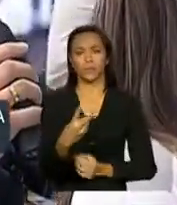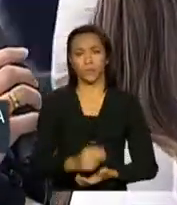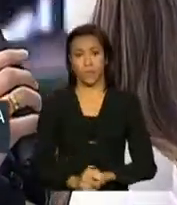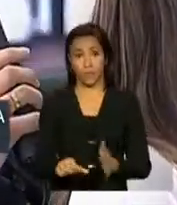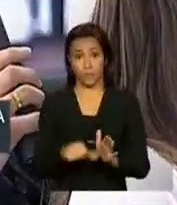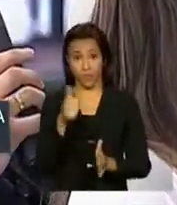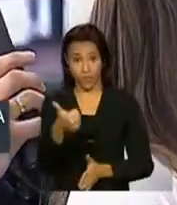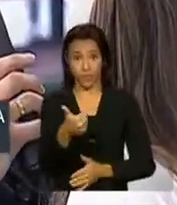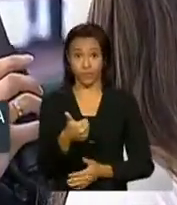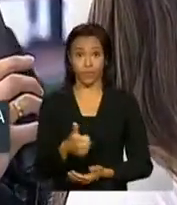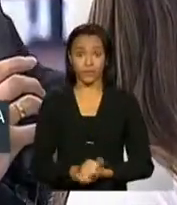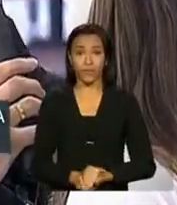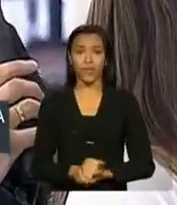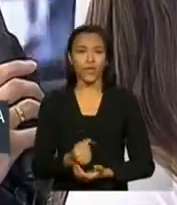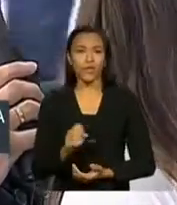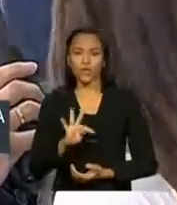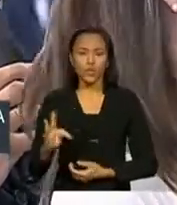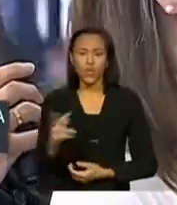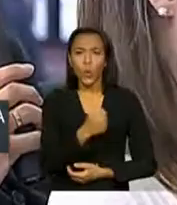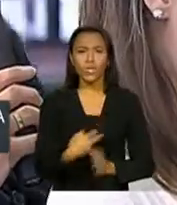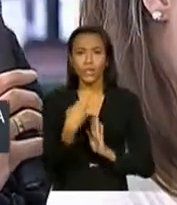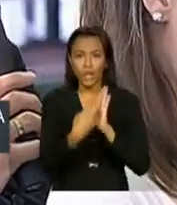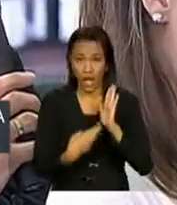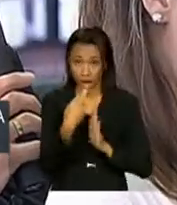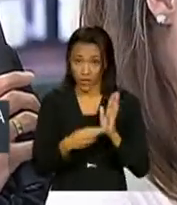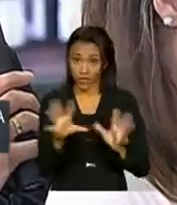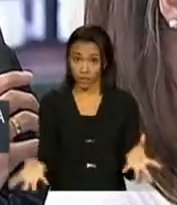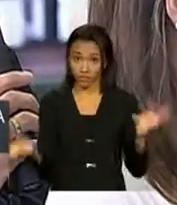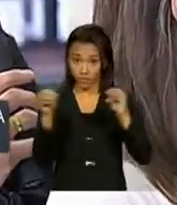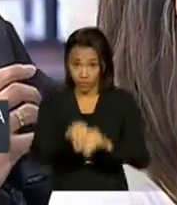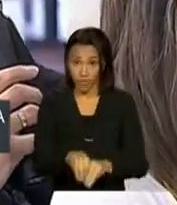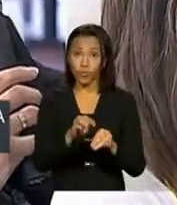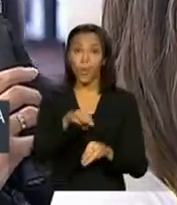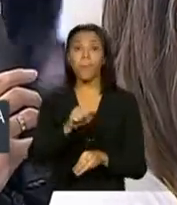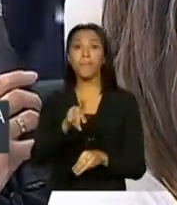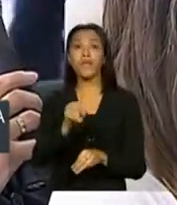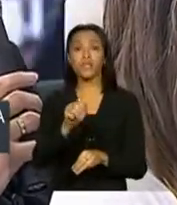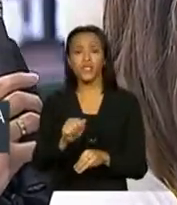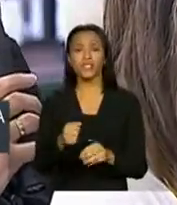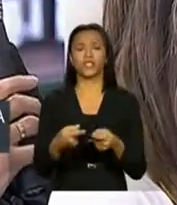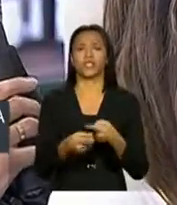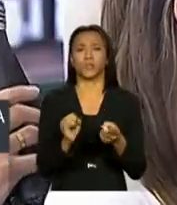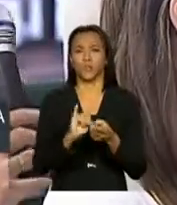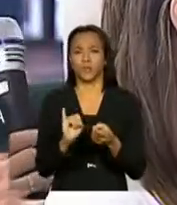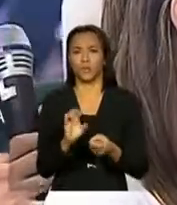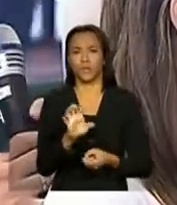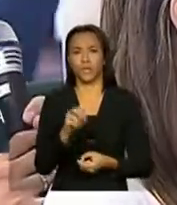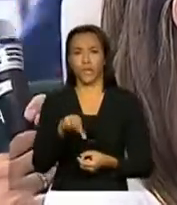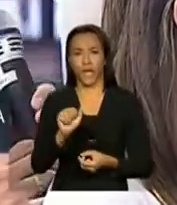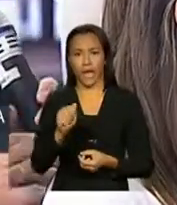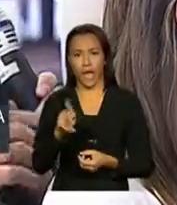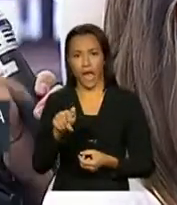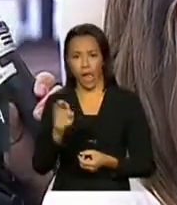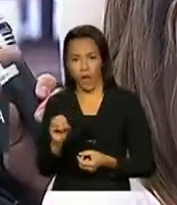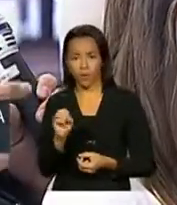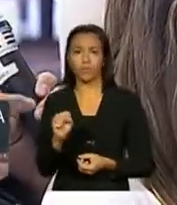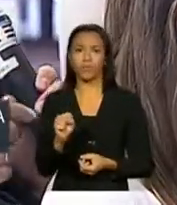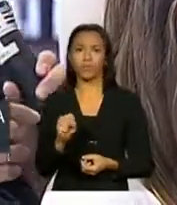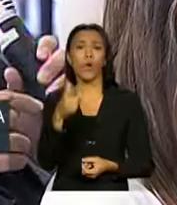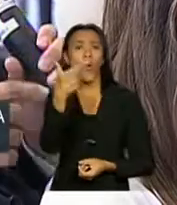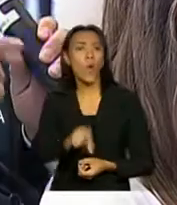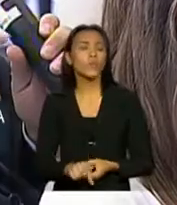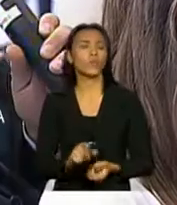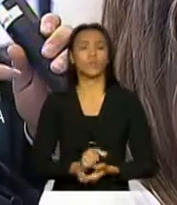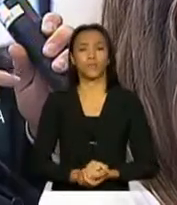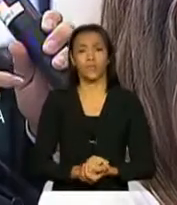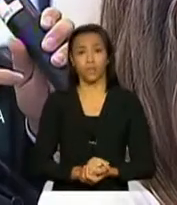só para sistemática legal, todas essas medidas estão dentro de uma mesma medida provisória, né? Os encargos e a... Tá, ok. A outra é o seguinte,